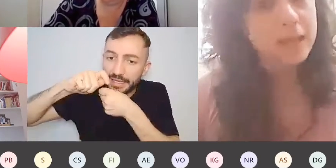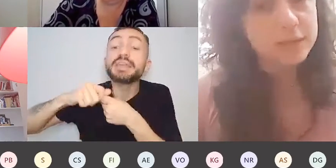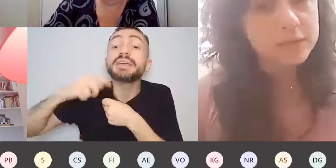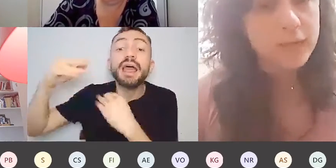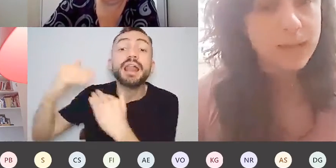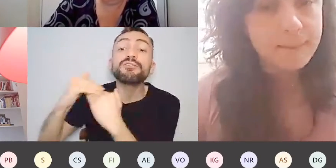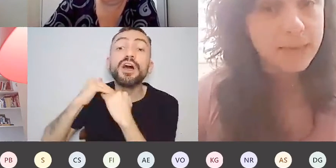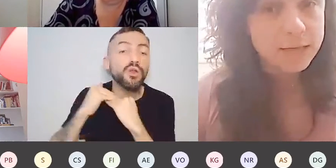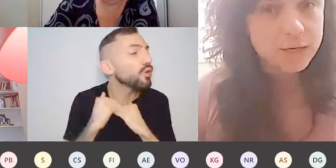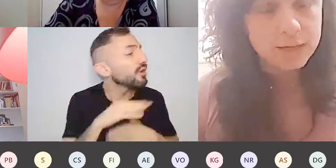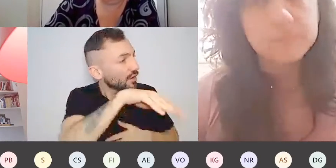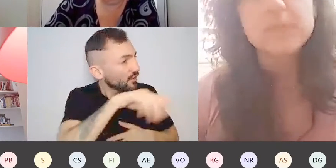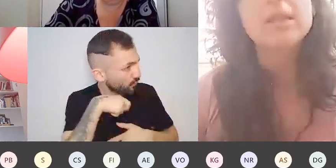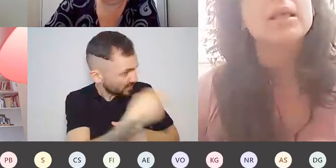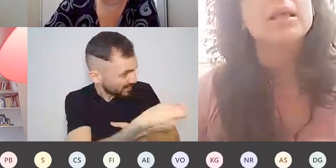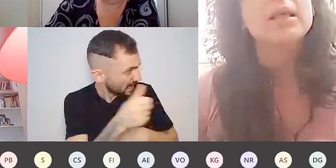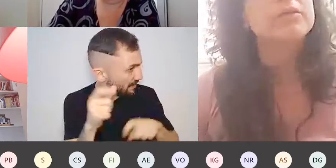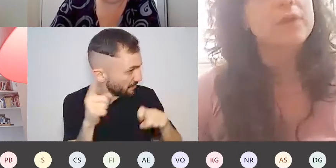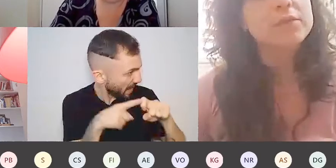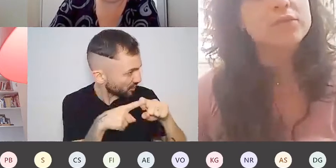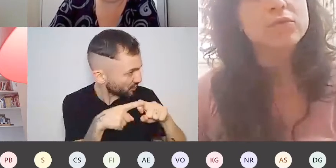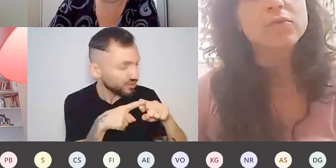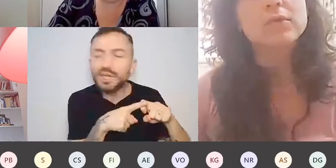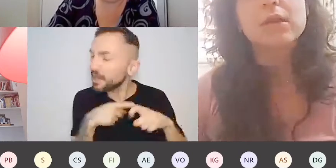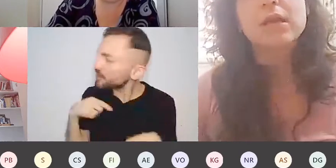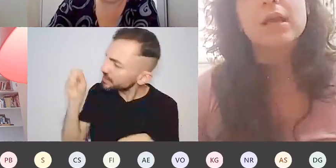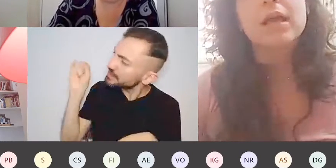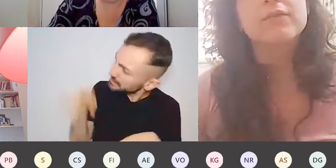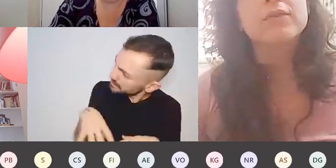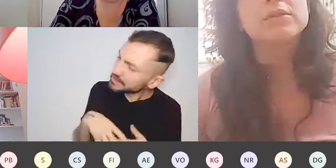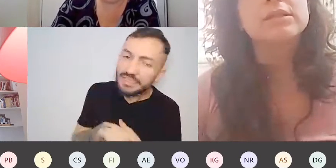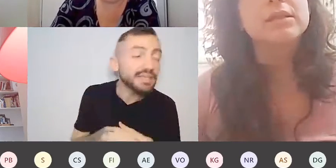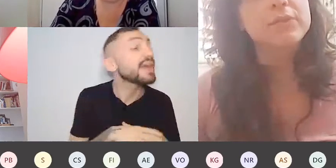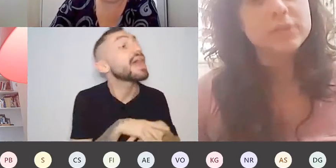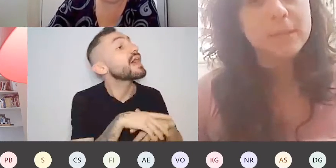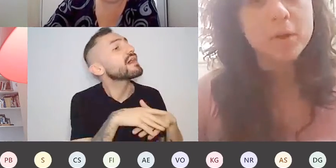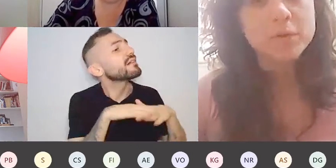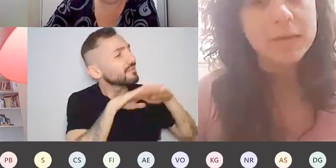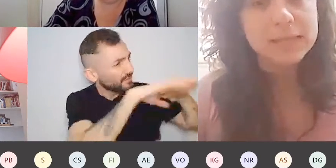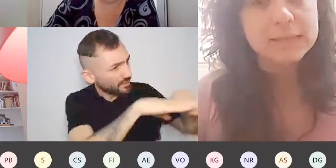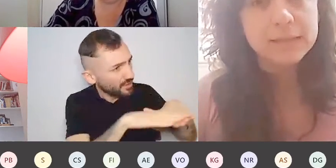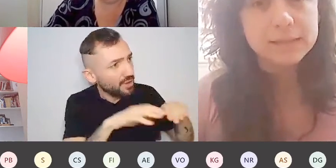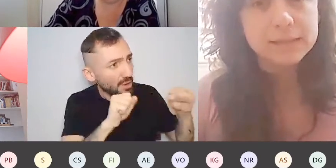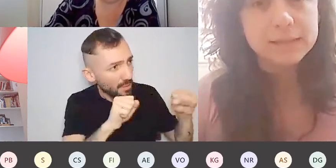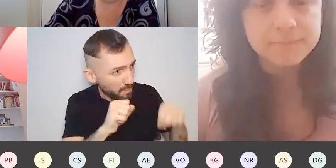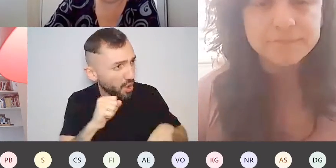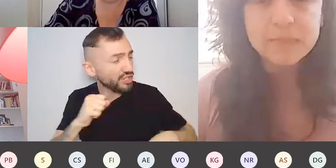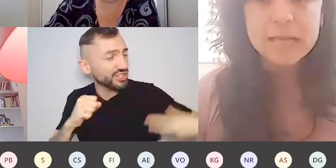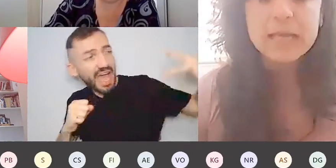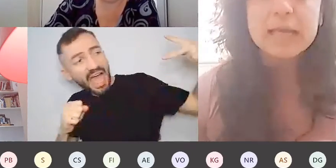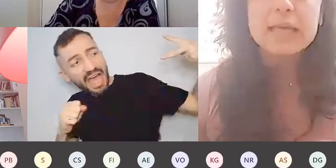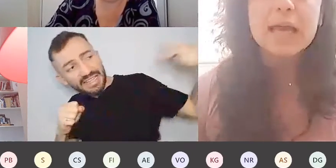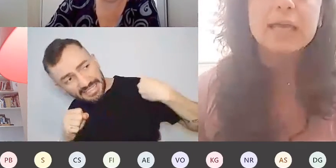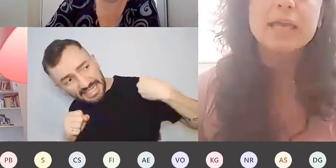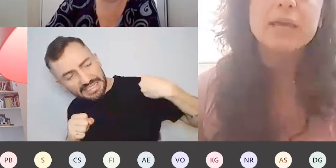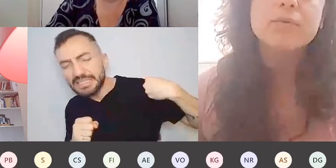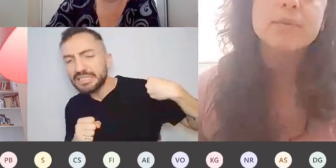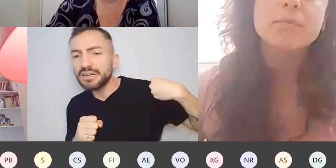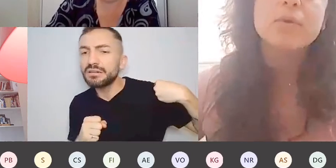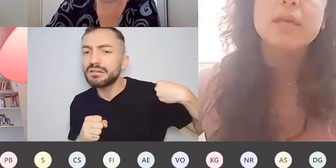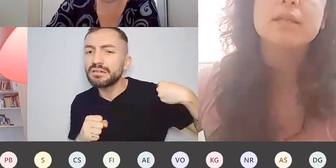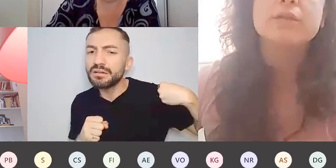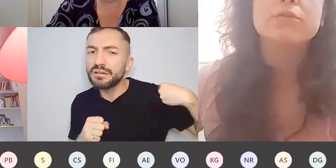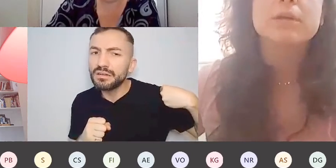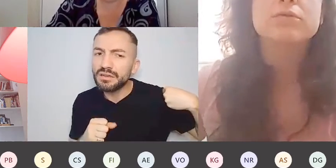e fala assim: "Ah, você que é a médica?" Eu falei: "Sou." Ela falou assim: "Você pode me anestesiar?" E aí